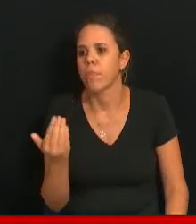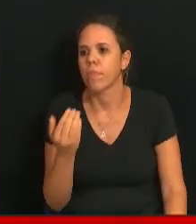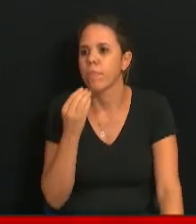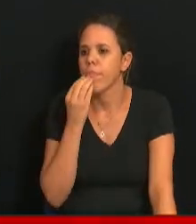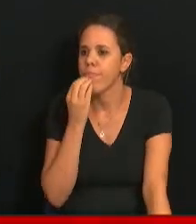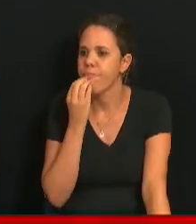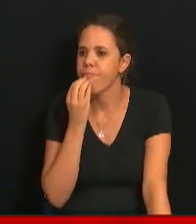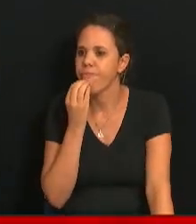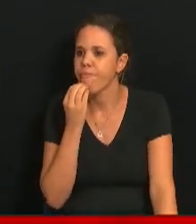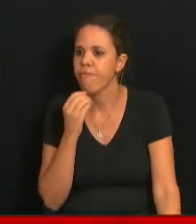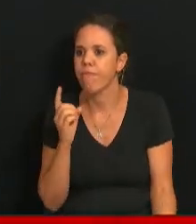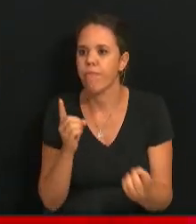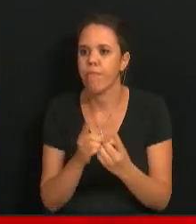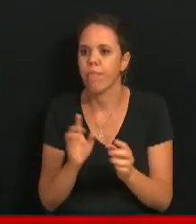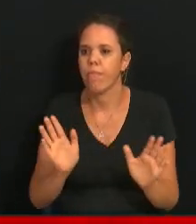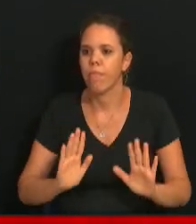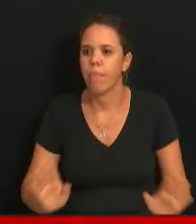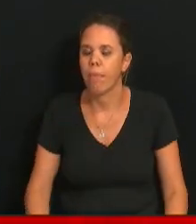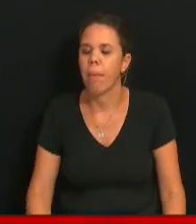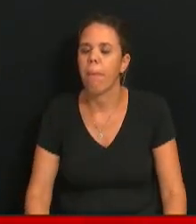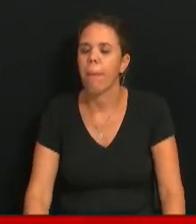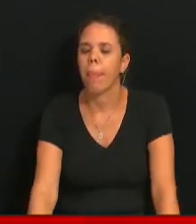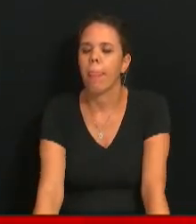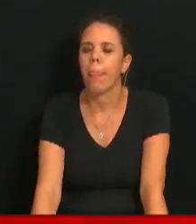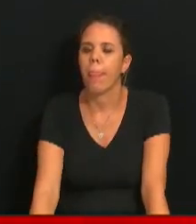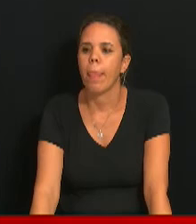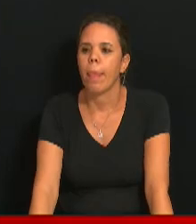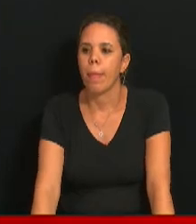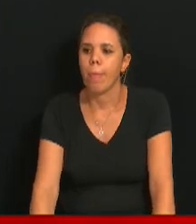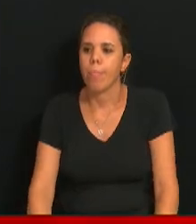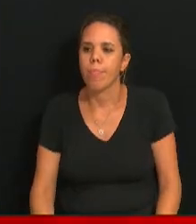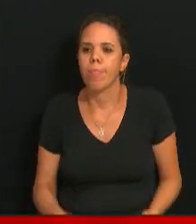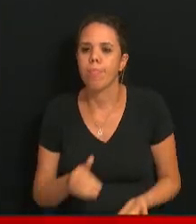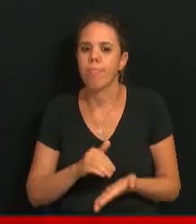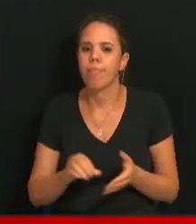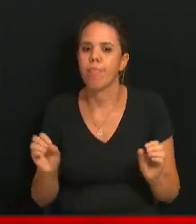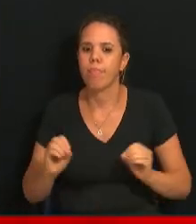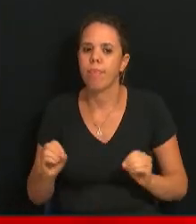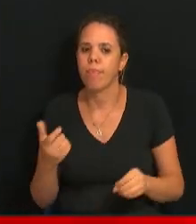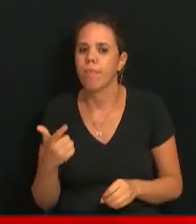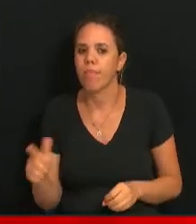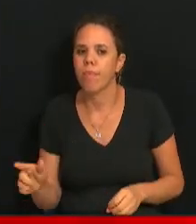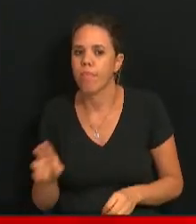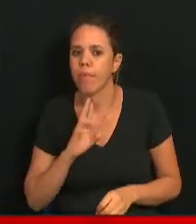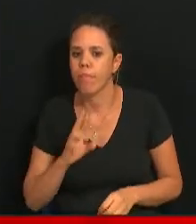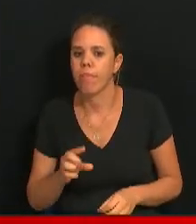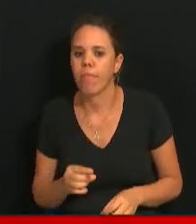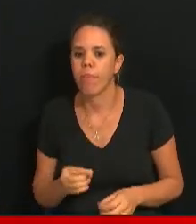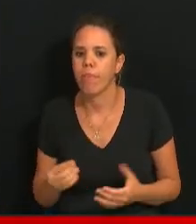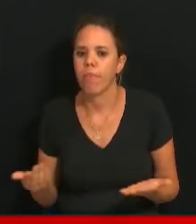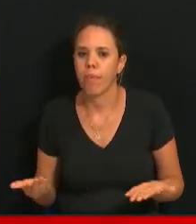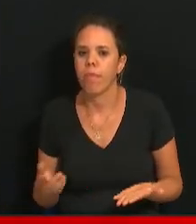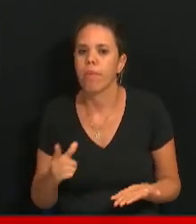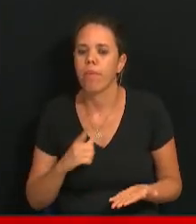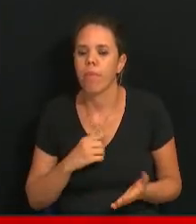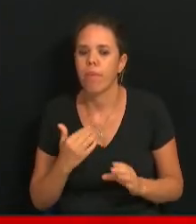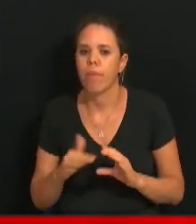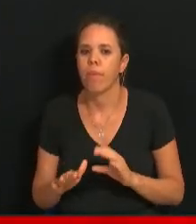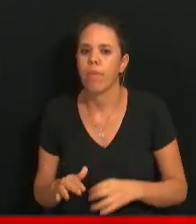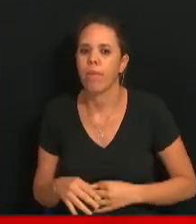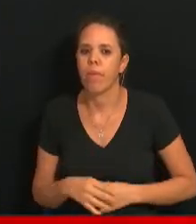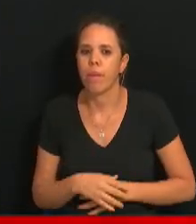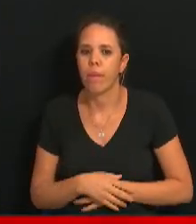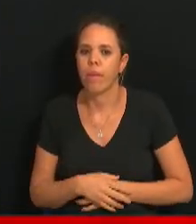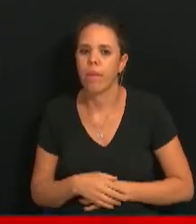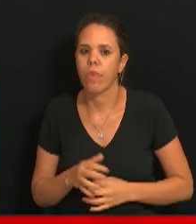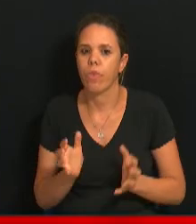fomos atendidos, né, pelo secretário. Nós não tivemos resposta, nós temos o número de protocolo, nós podemos enviar também para a